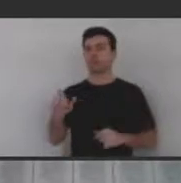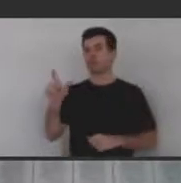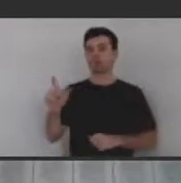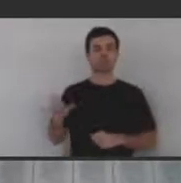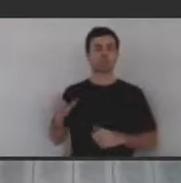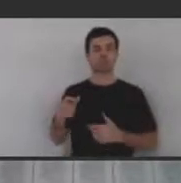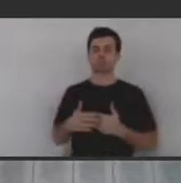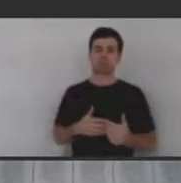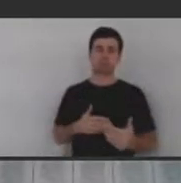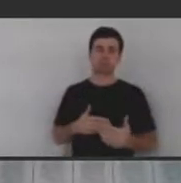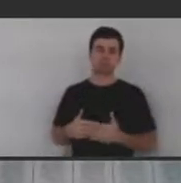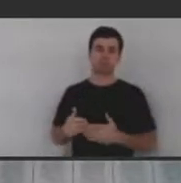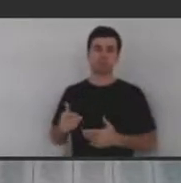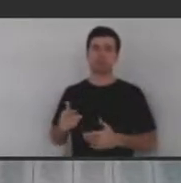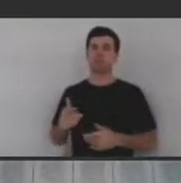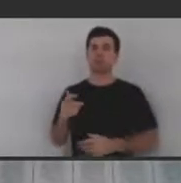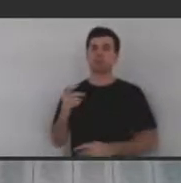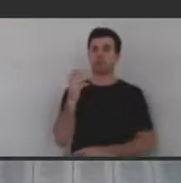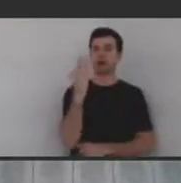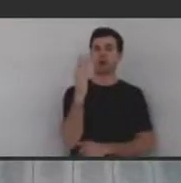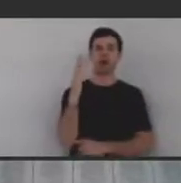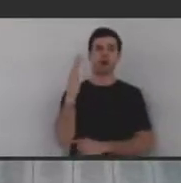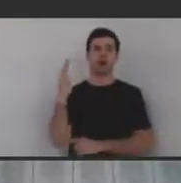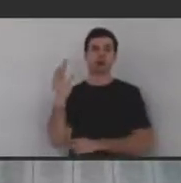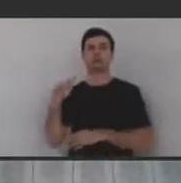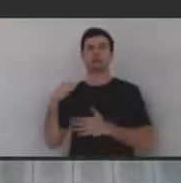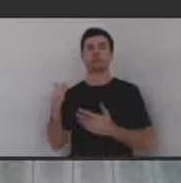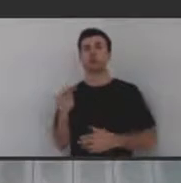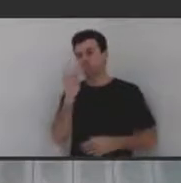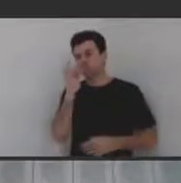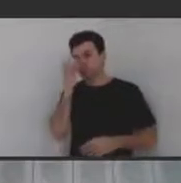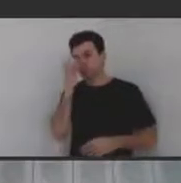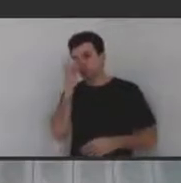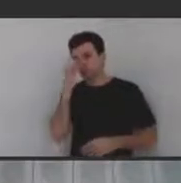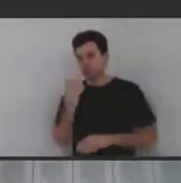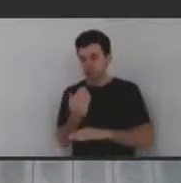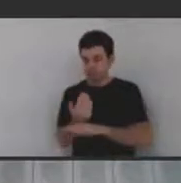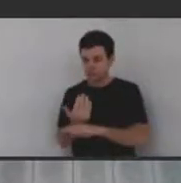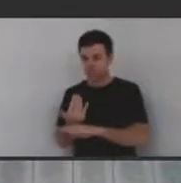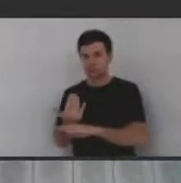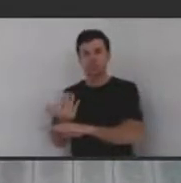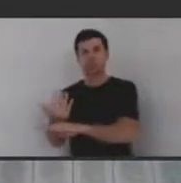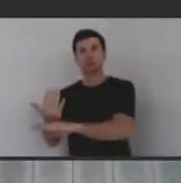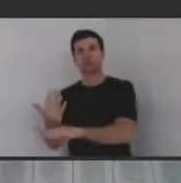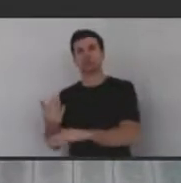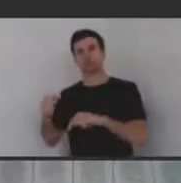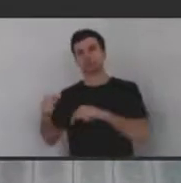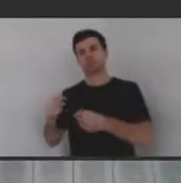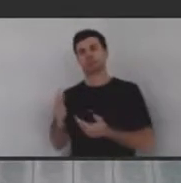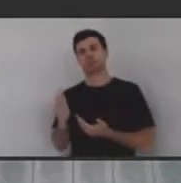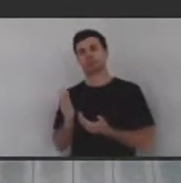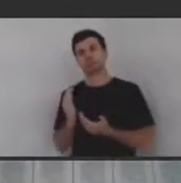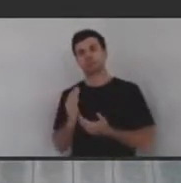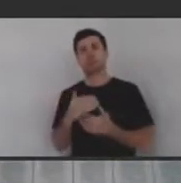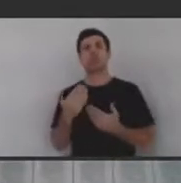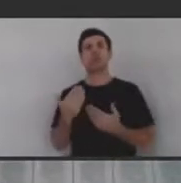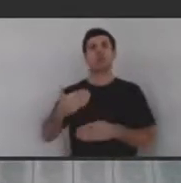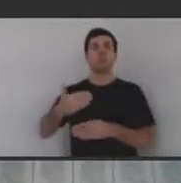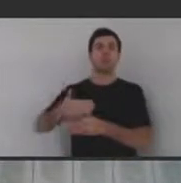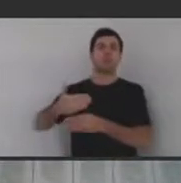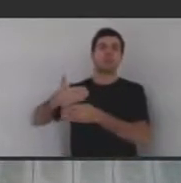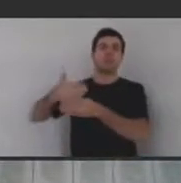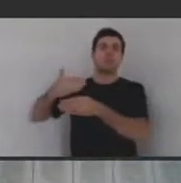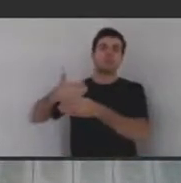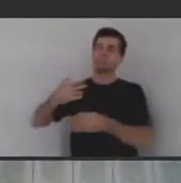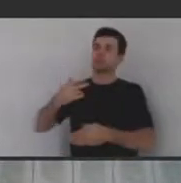candidata em árvores ou jardins da Câmara, bem como em muros, cercas e tapumes divisórias ou mesmo não lhe causem